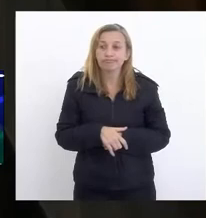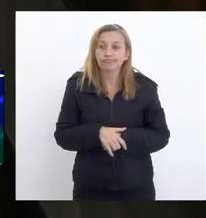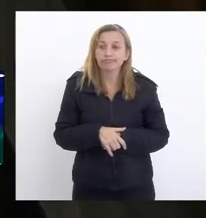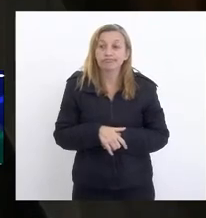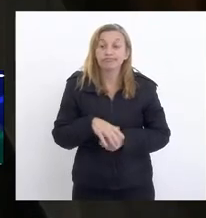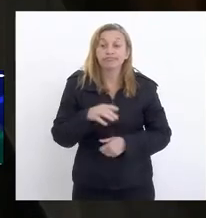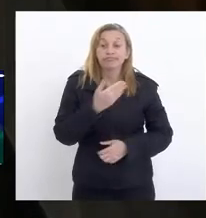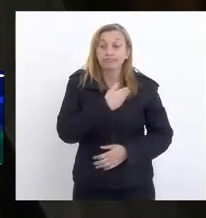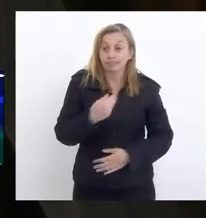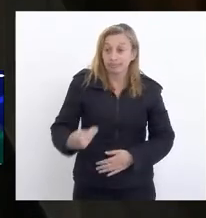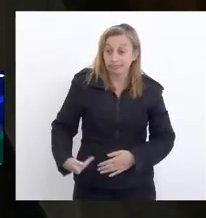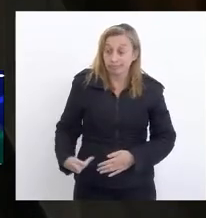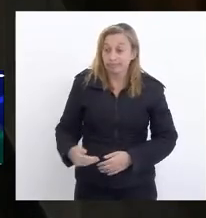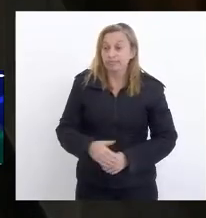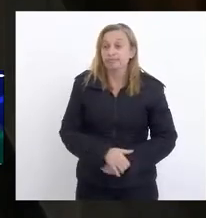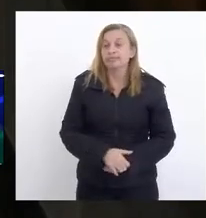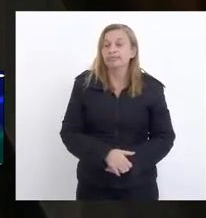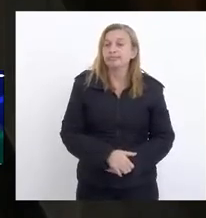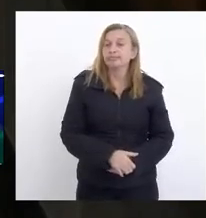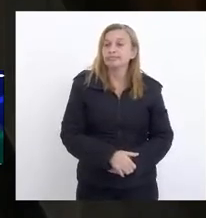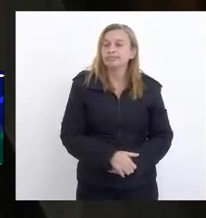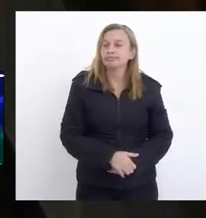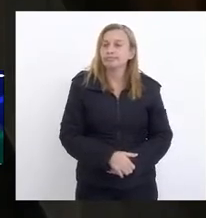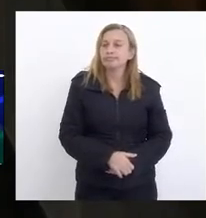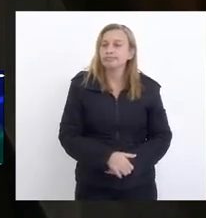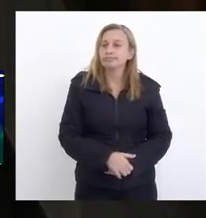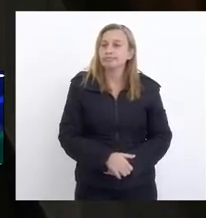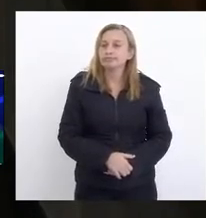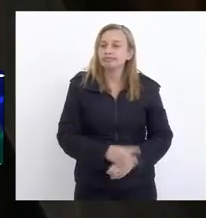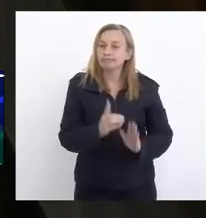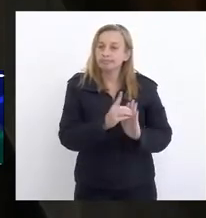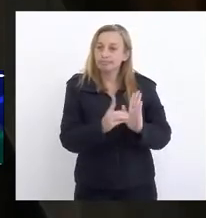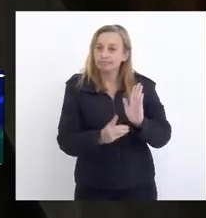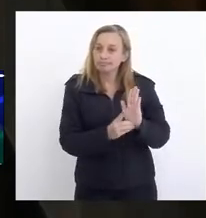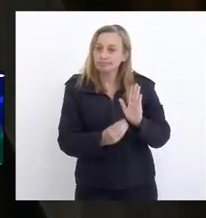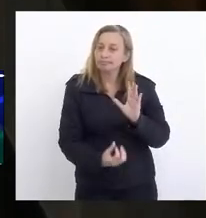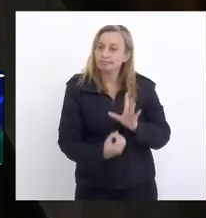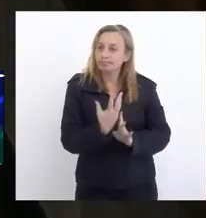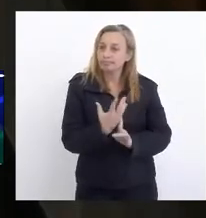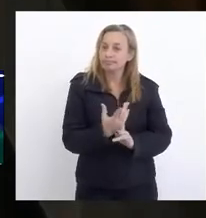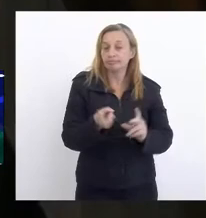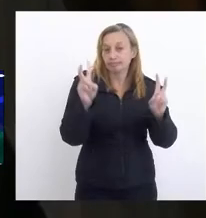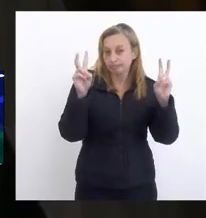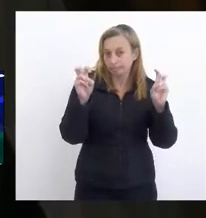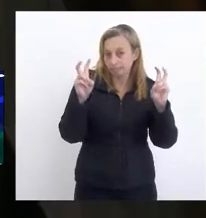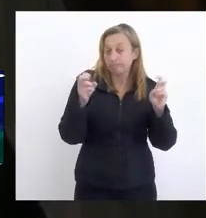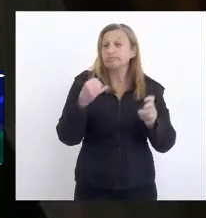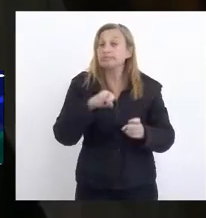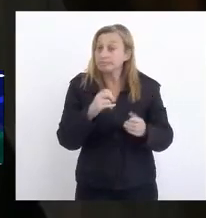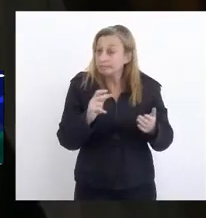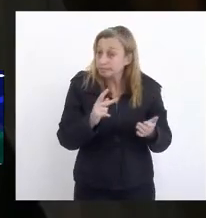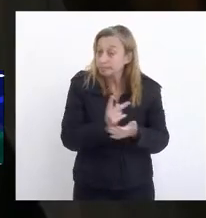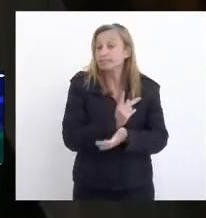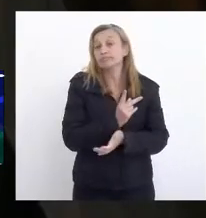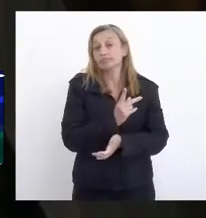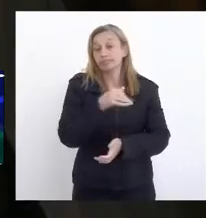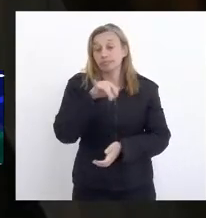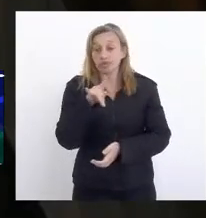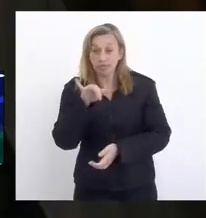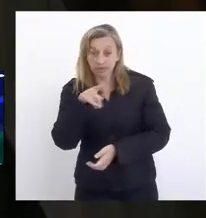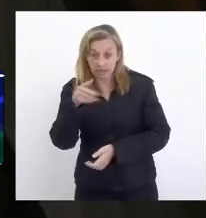o governador emitirá um decreto sobre essa questão, se vier a acontecer a